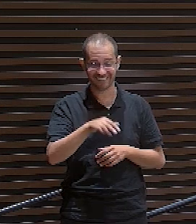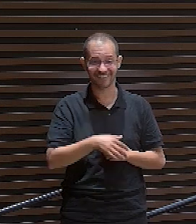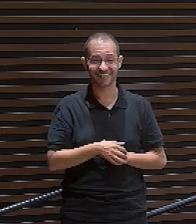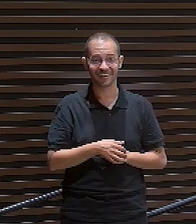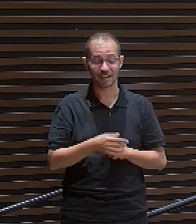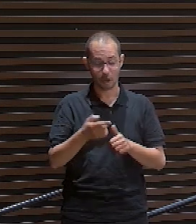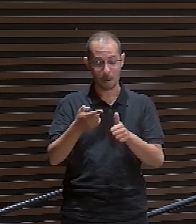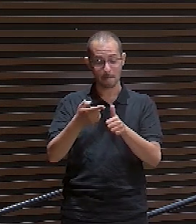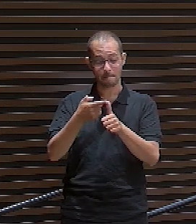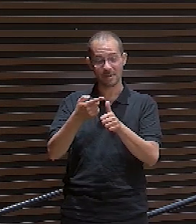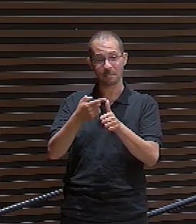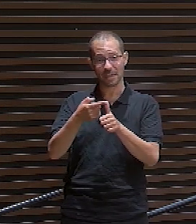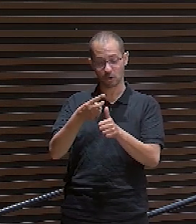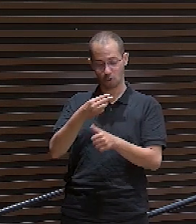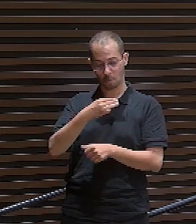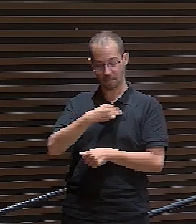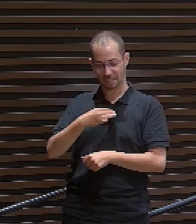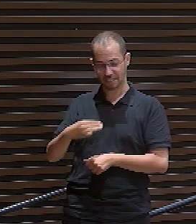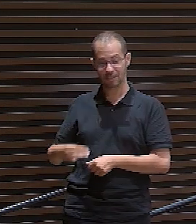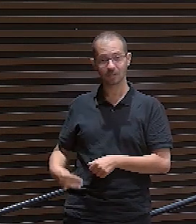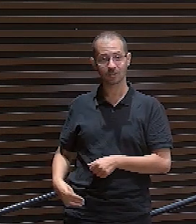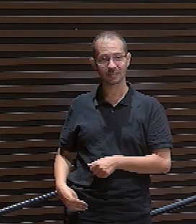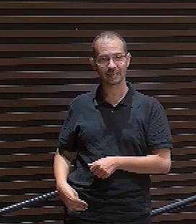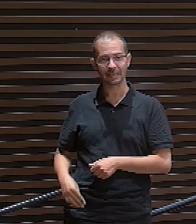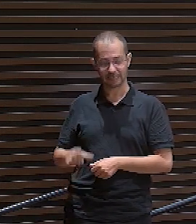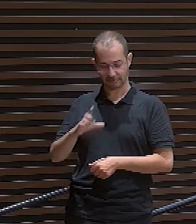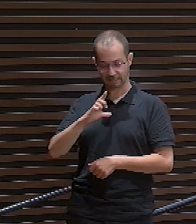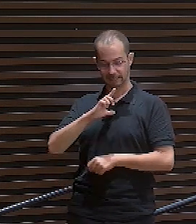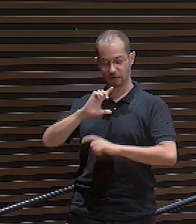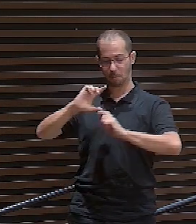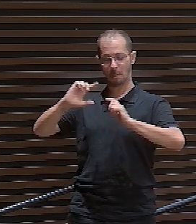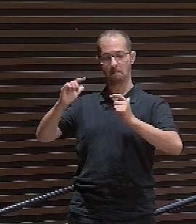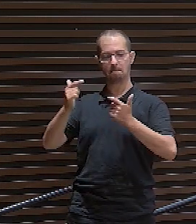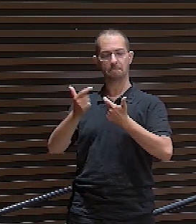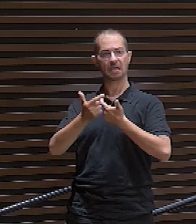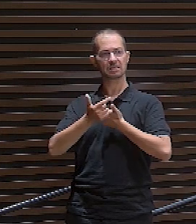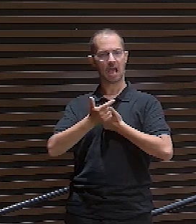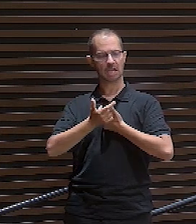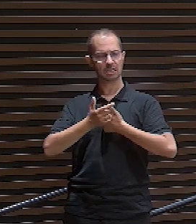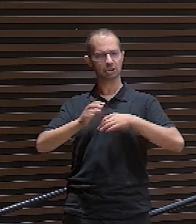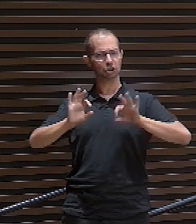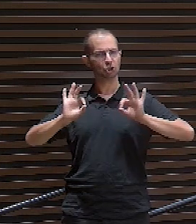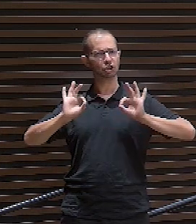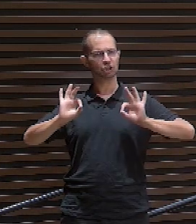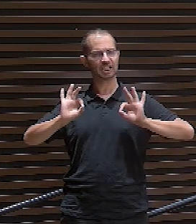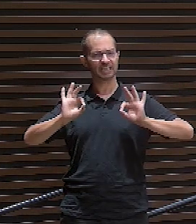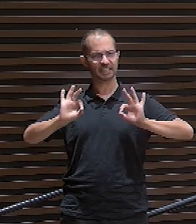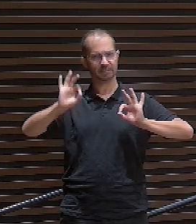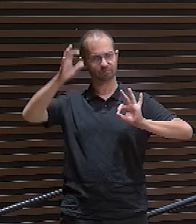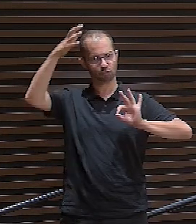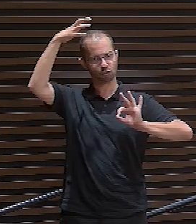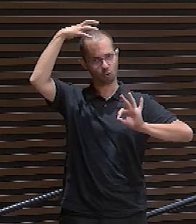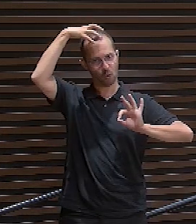primeiro-ministro ia receber uma medalha do reino,